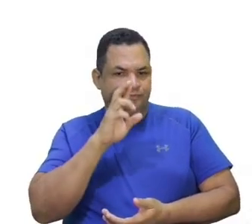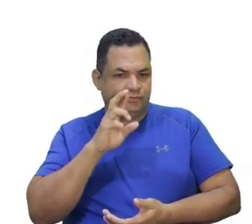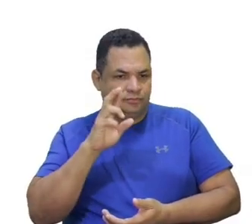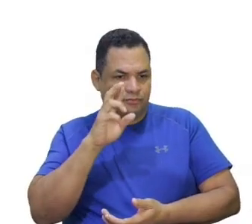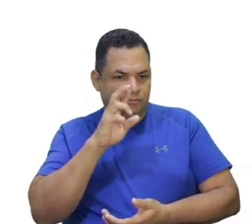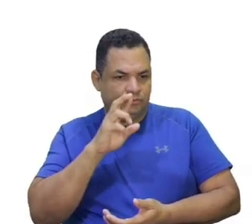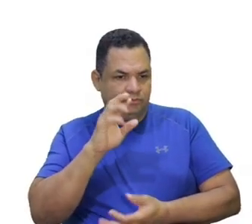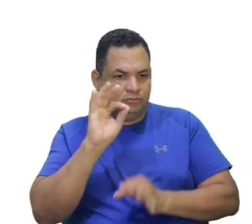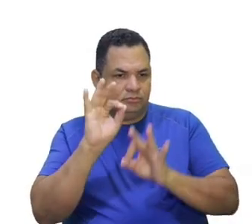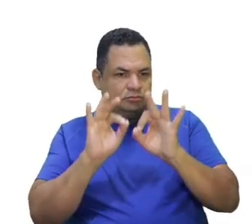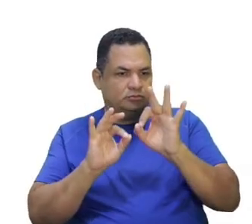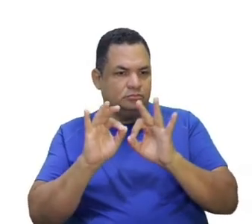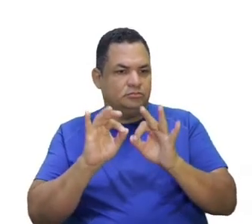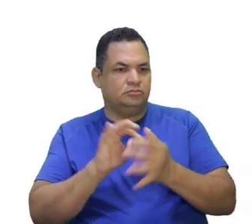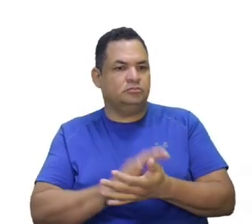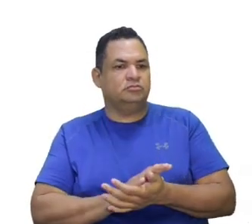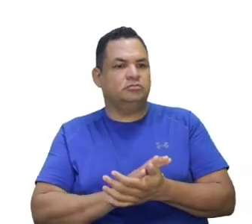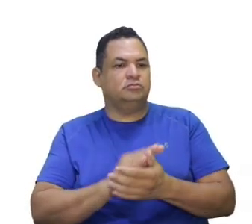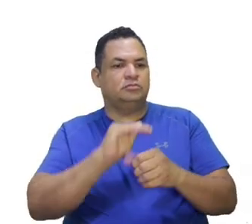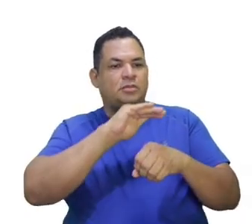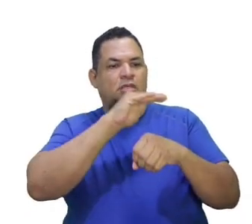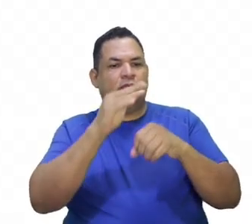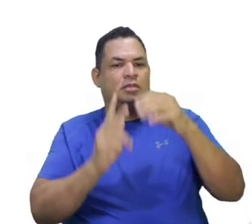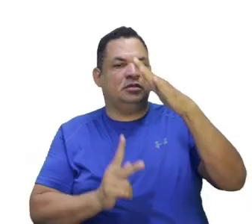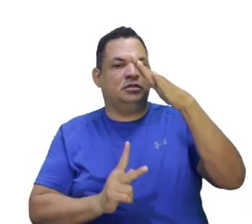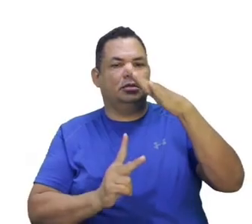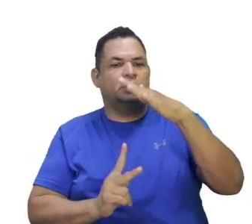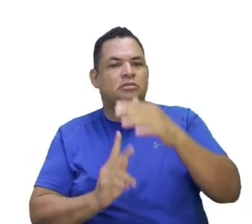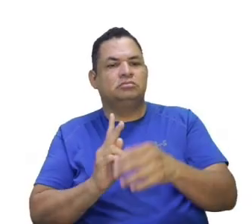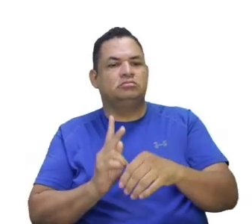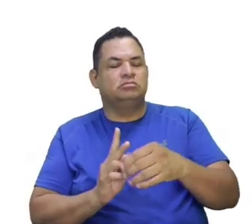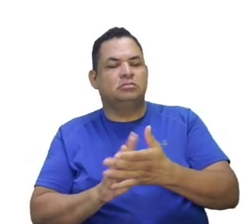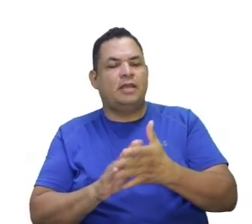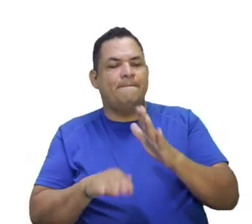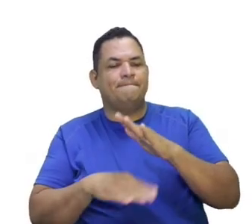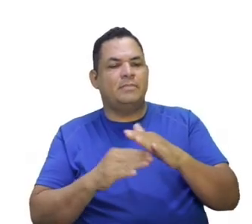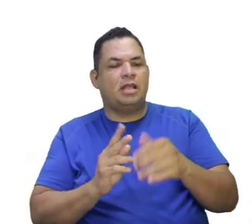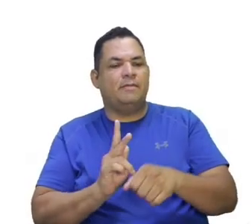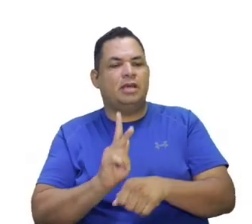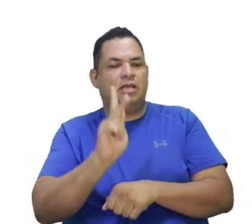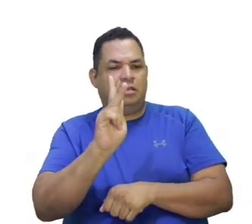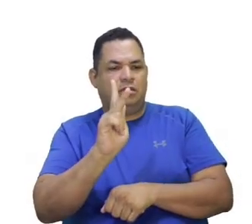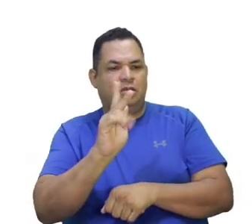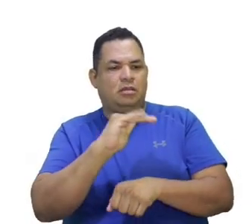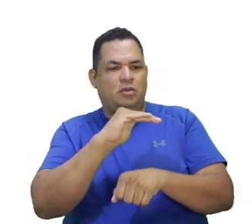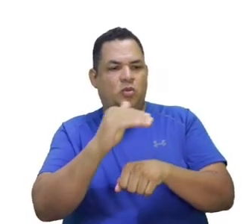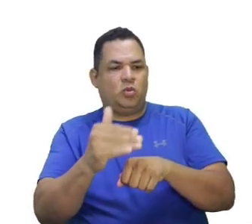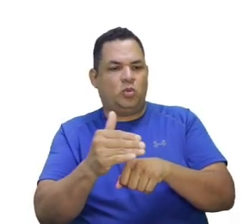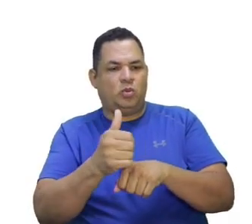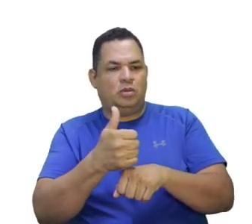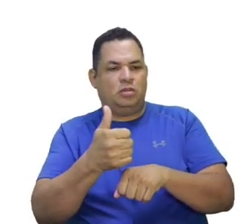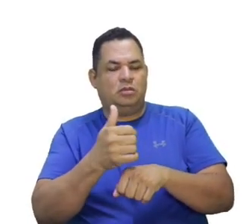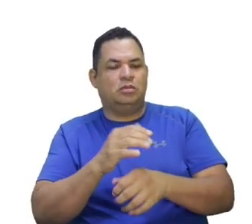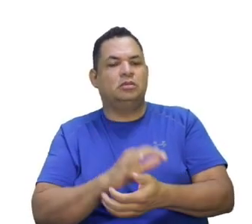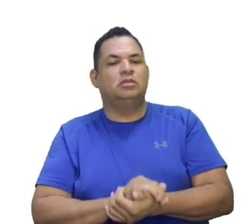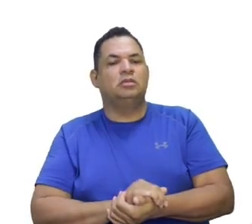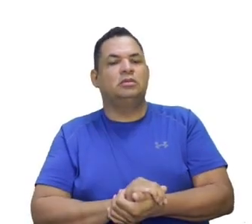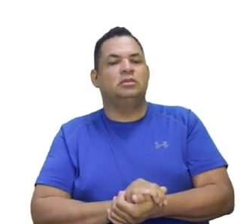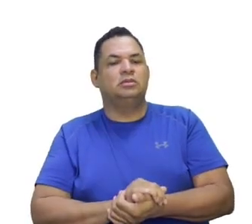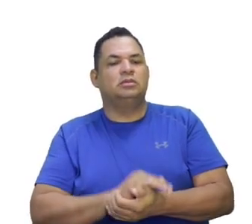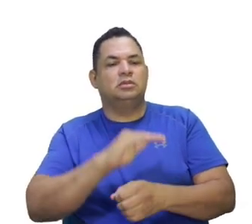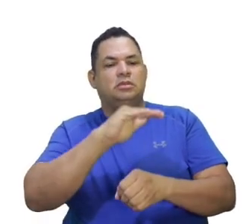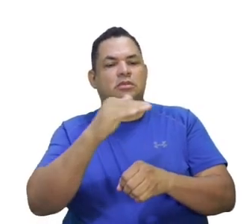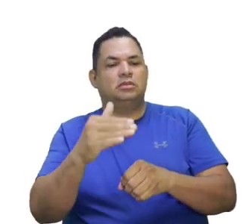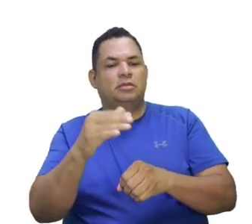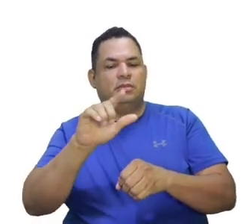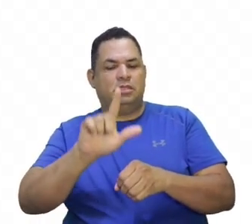observe, essa aqui, ó, é a camada K, é o primeiro nível desse átomo. Essa daqui é a